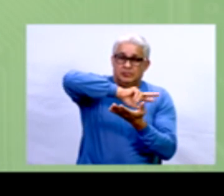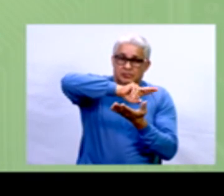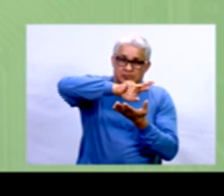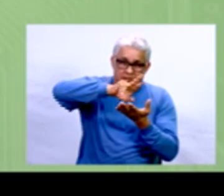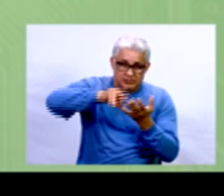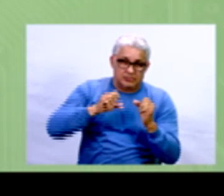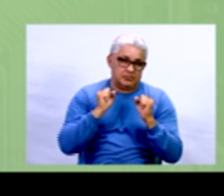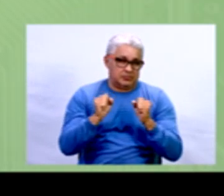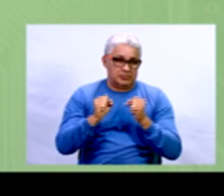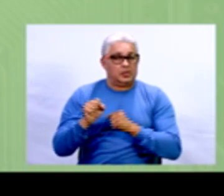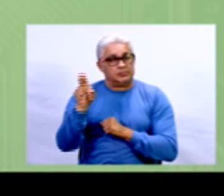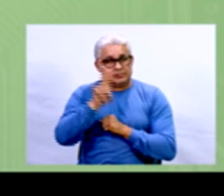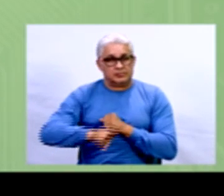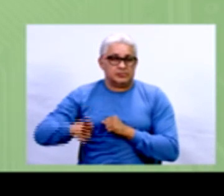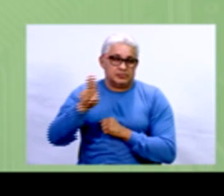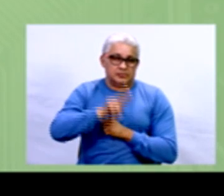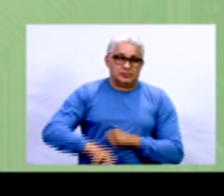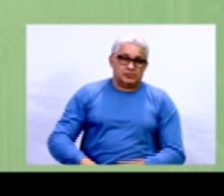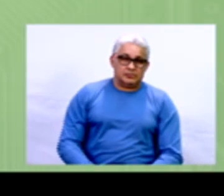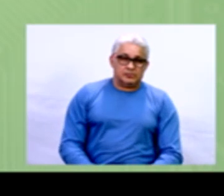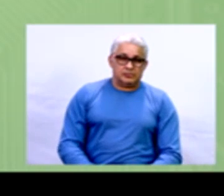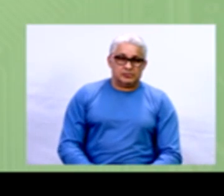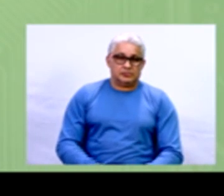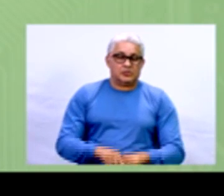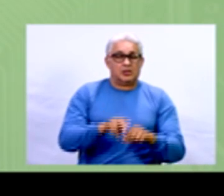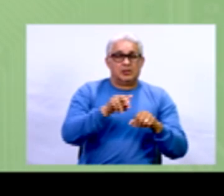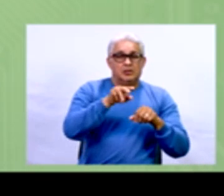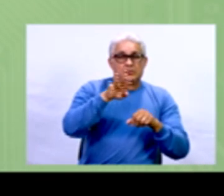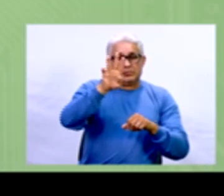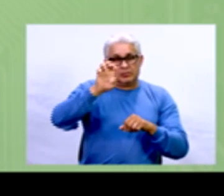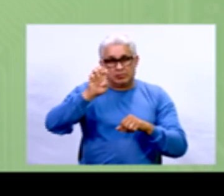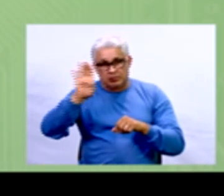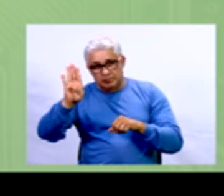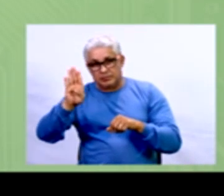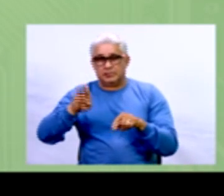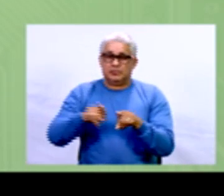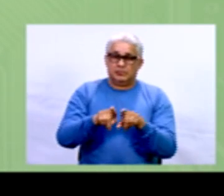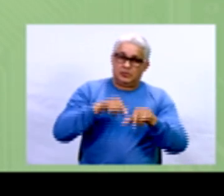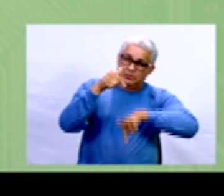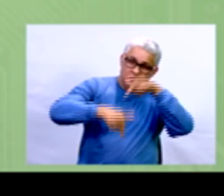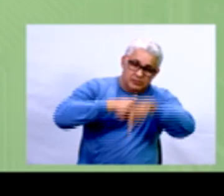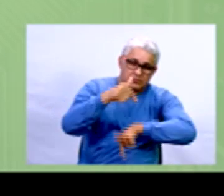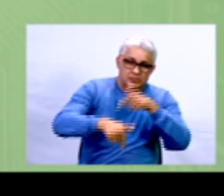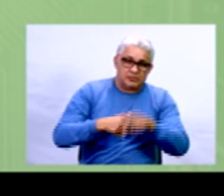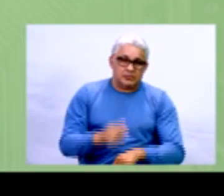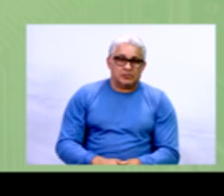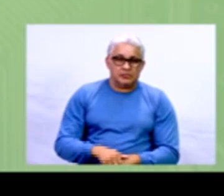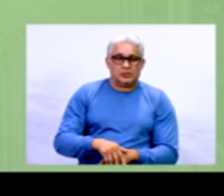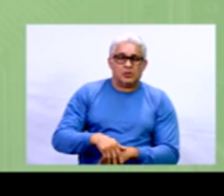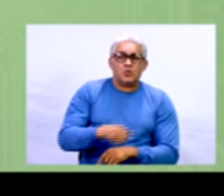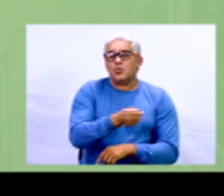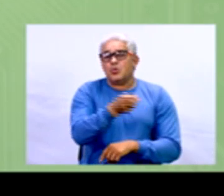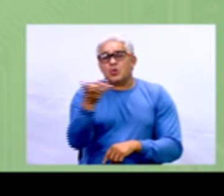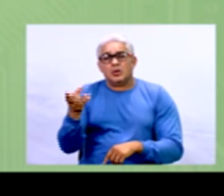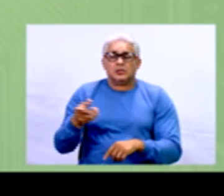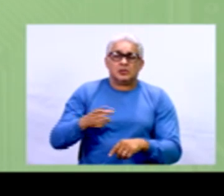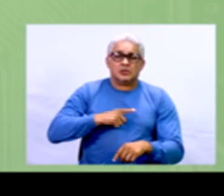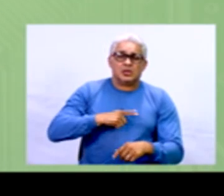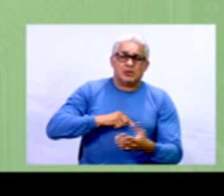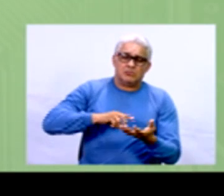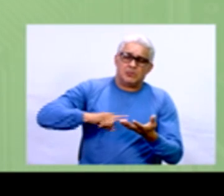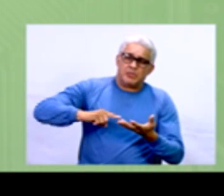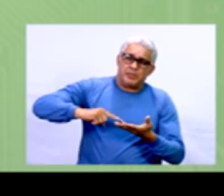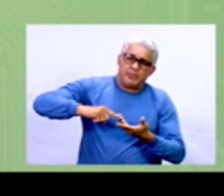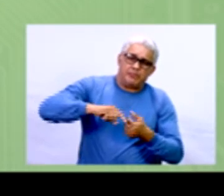que podem ser utilizados em páginas web. Então, nós vamos trabalhar, conhecer quais são os recursos que a gente